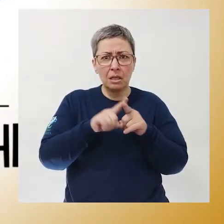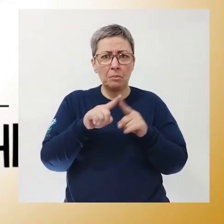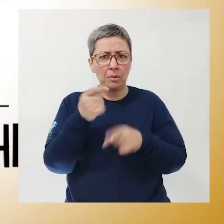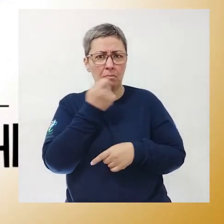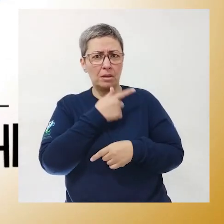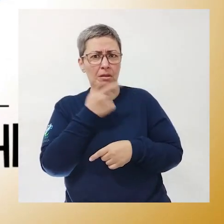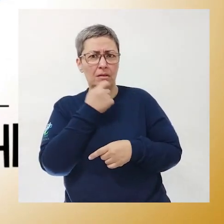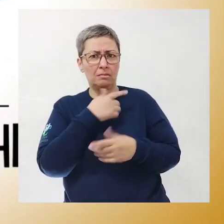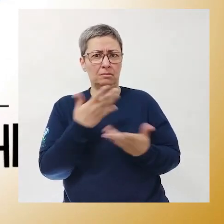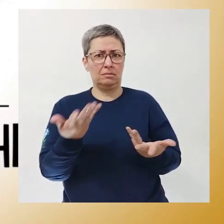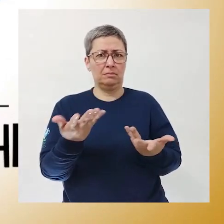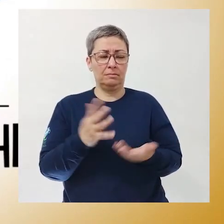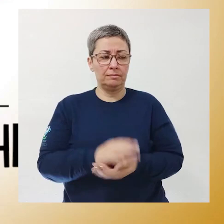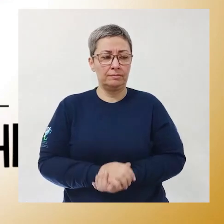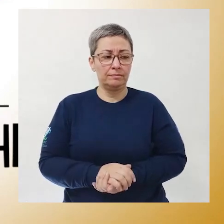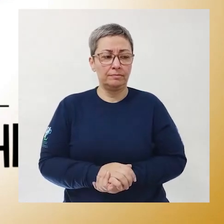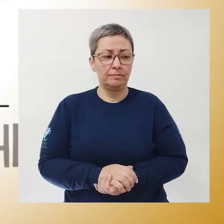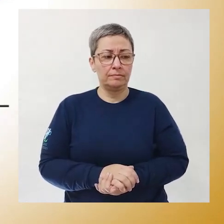inclusive piadas.